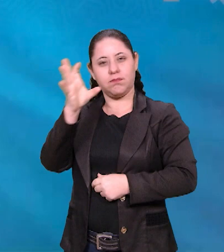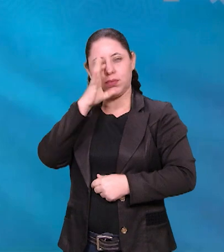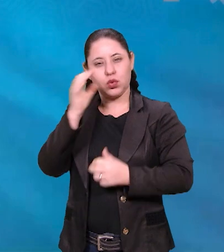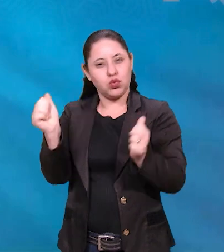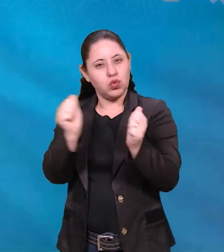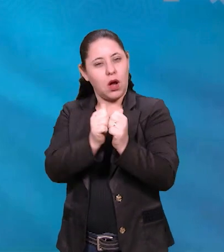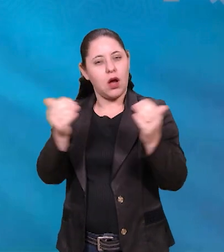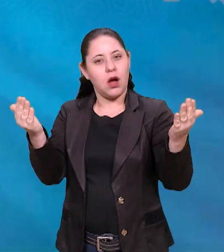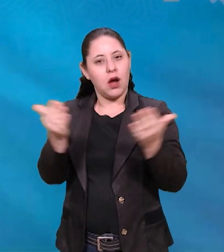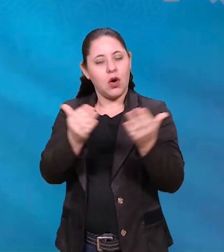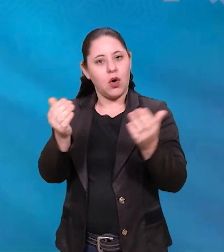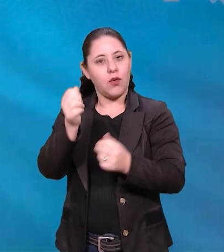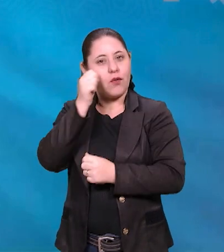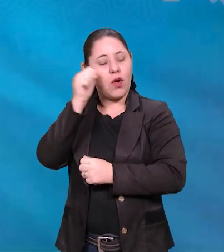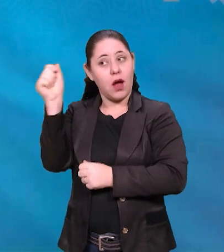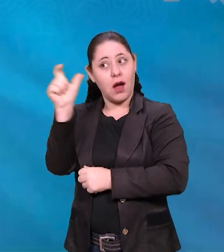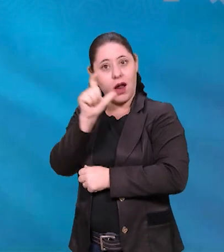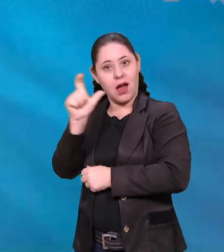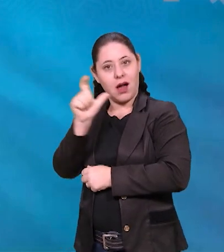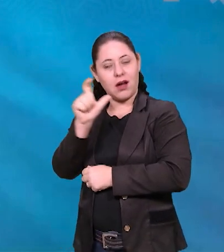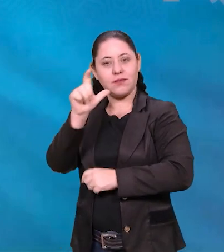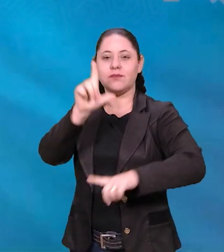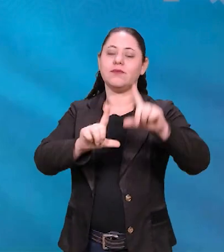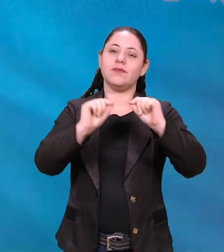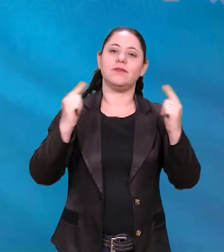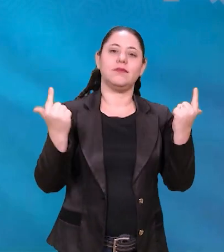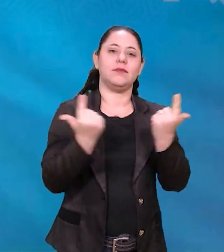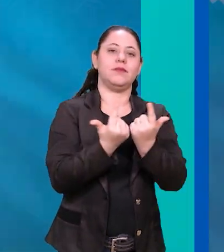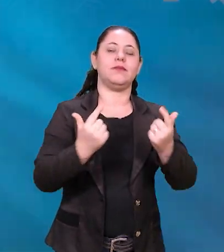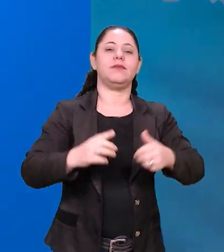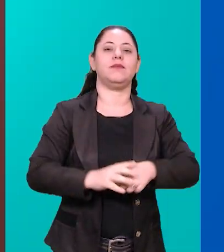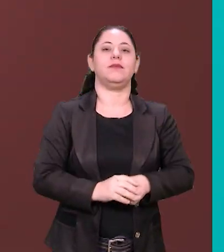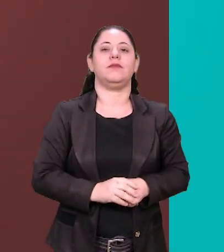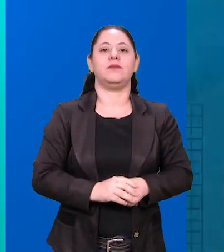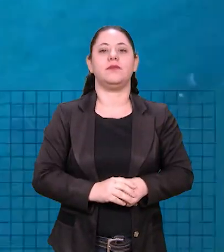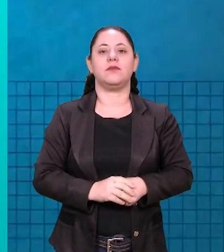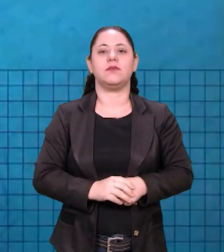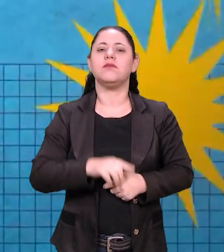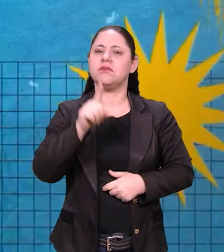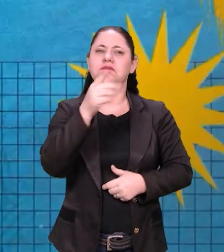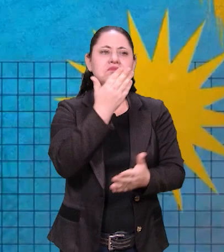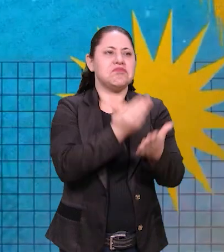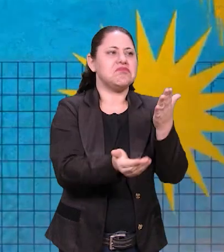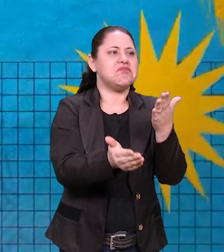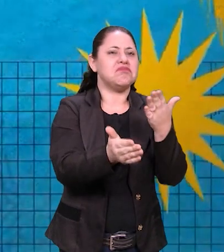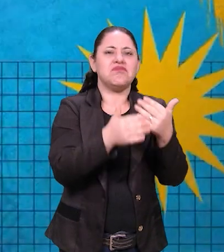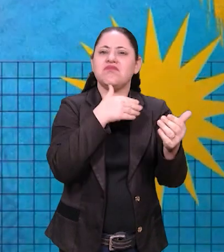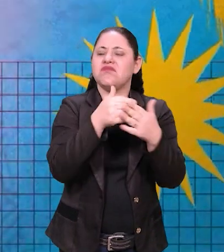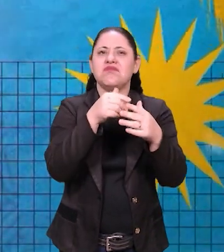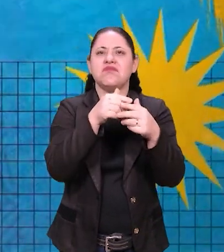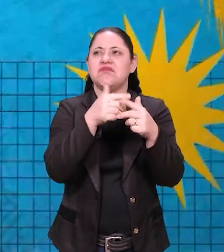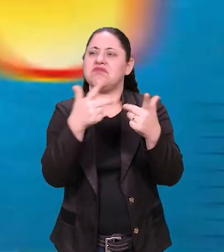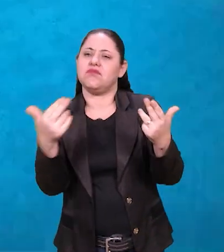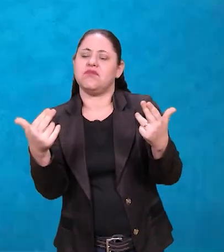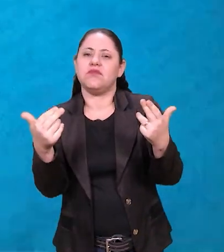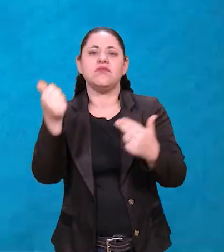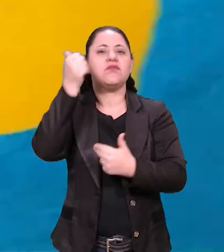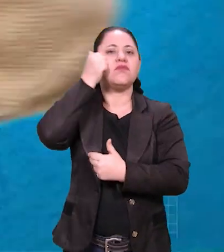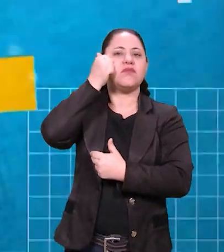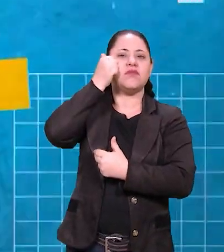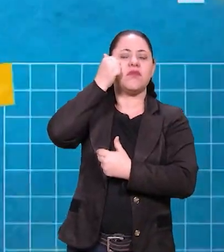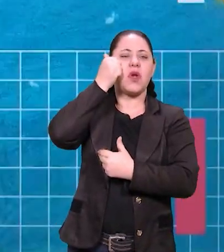e você acompanha comigo agora o programa Fique Ligado da TV Alemes. Você já perdeu algum objeto como